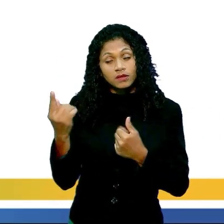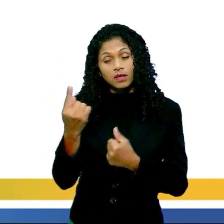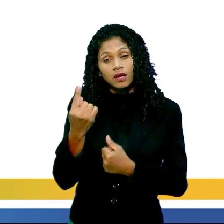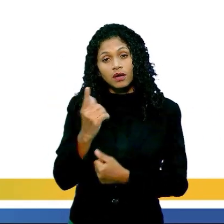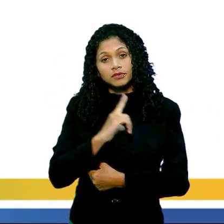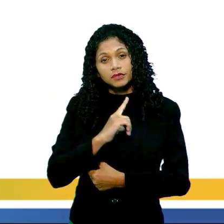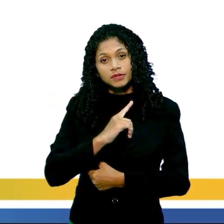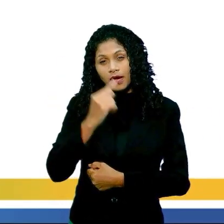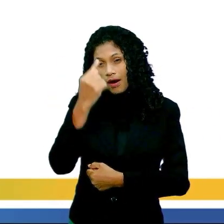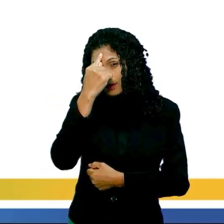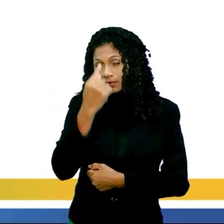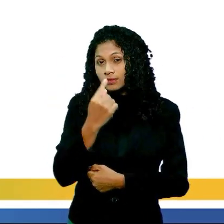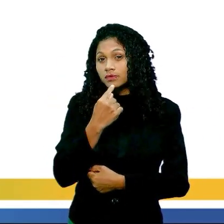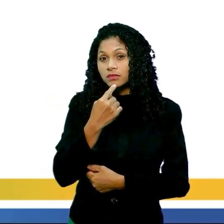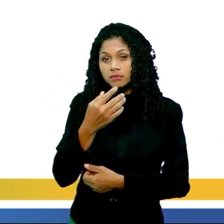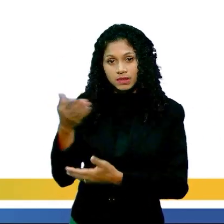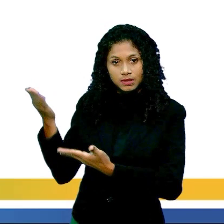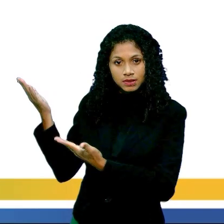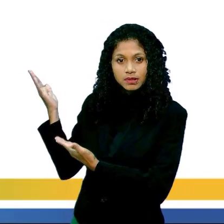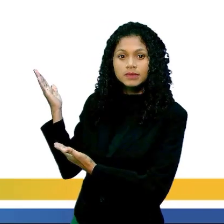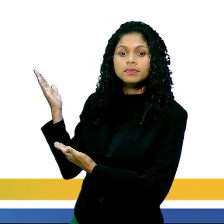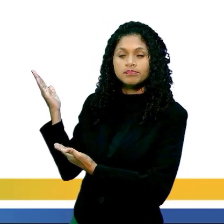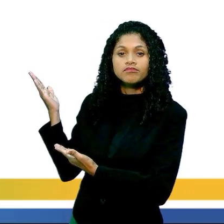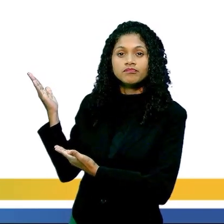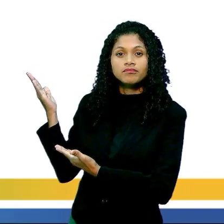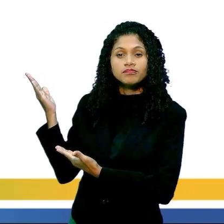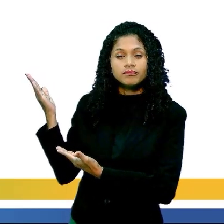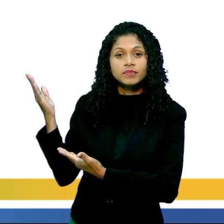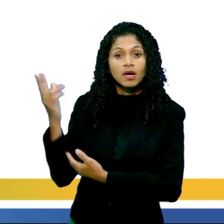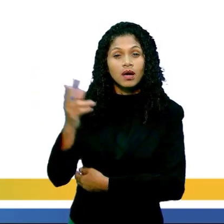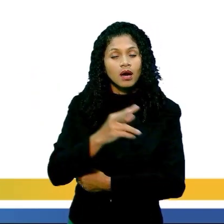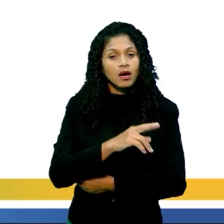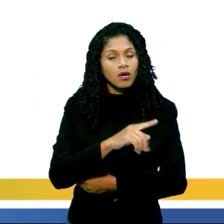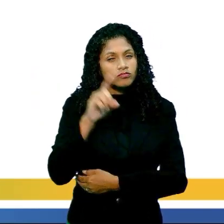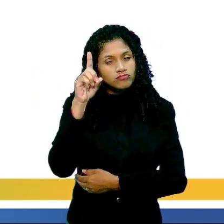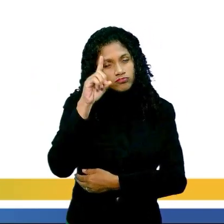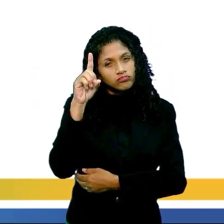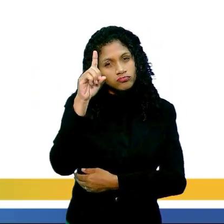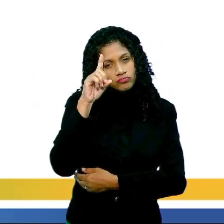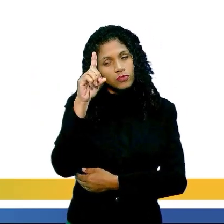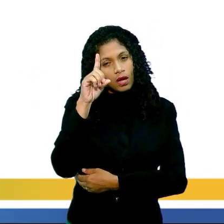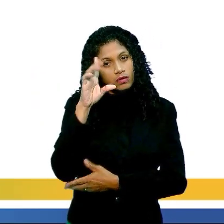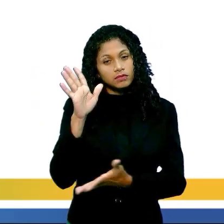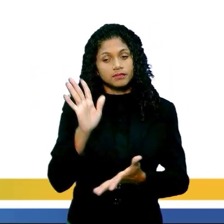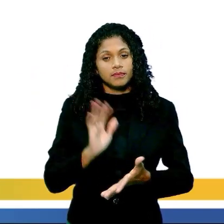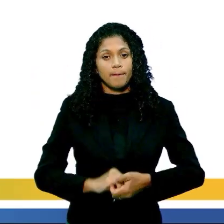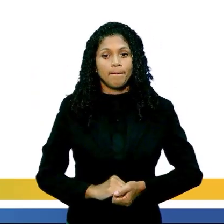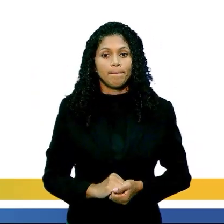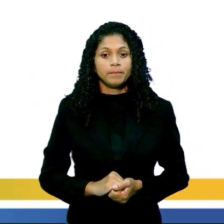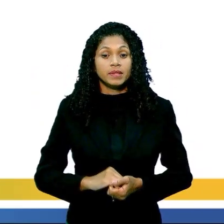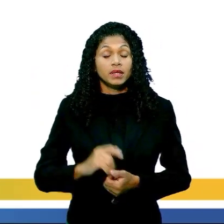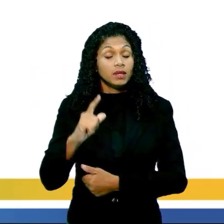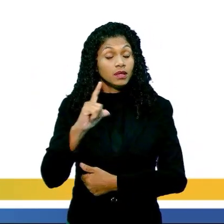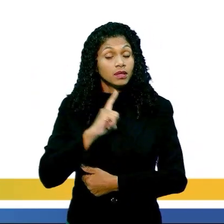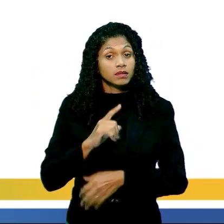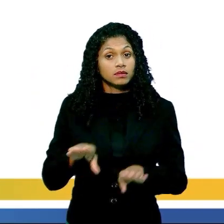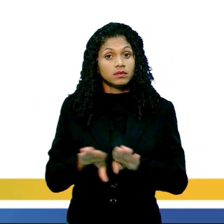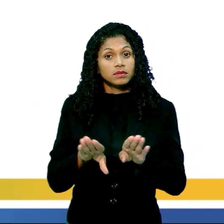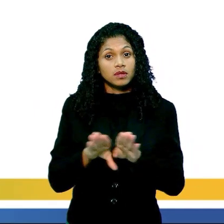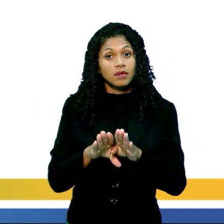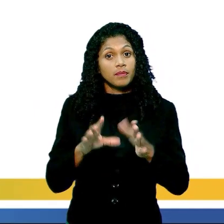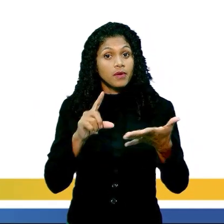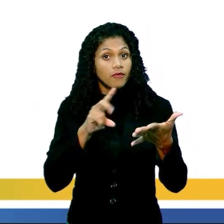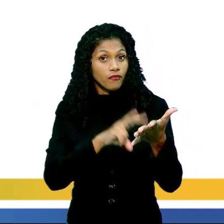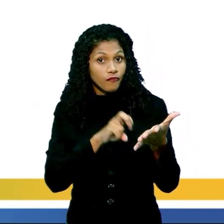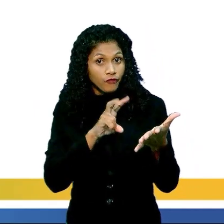daily routine, uma rotina diária. E nós temos também o vocabulário que está envolvido